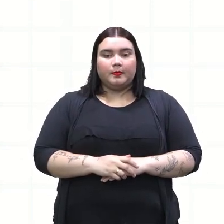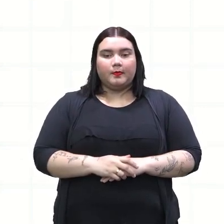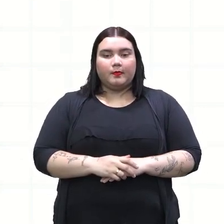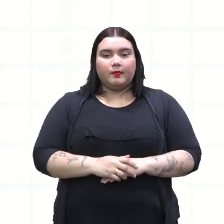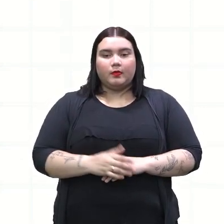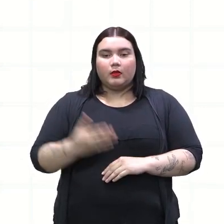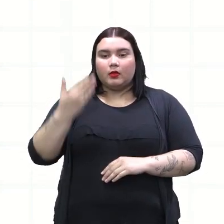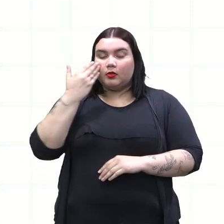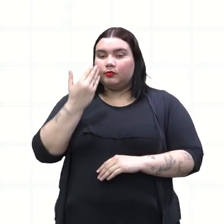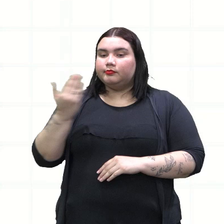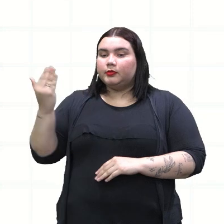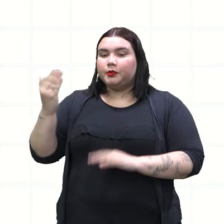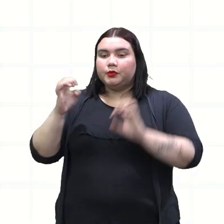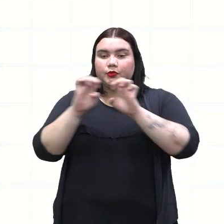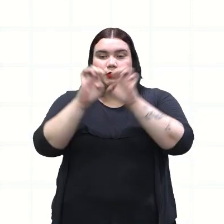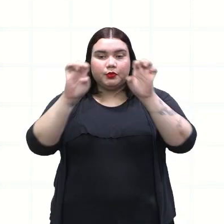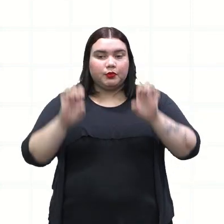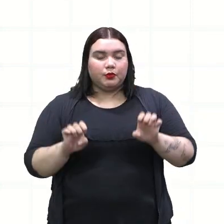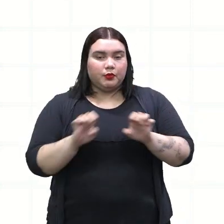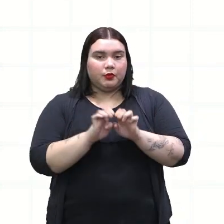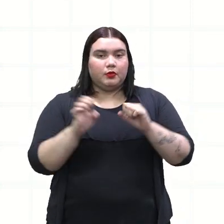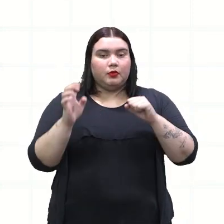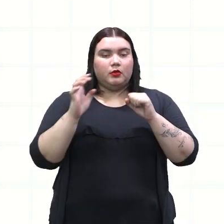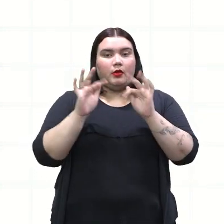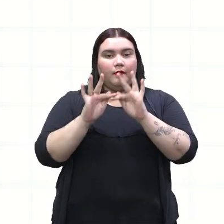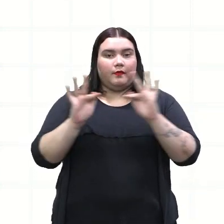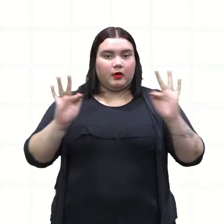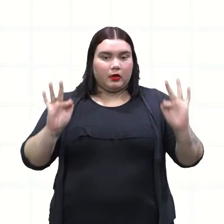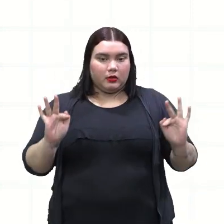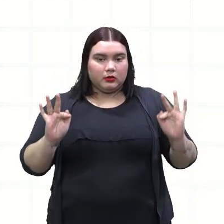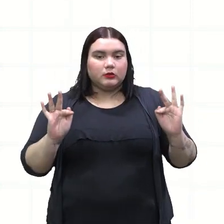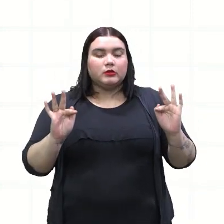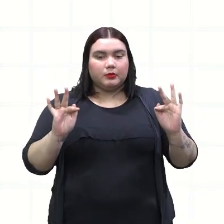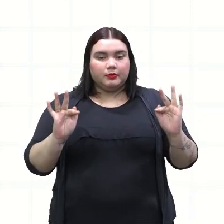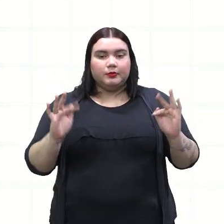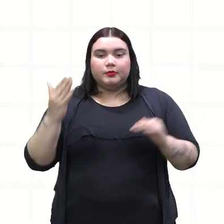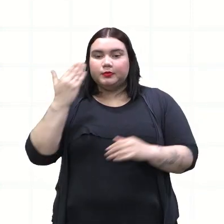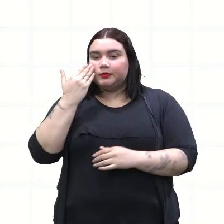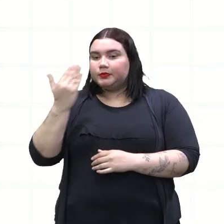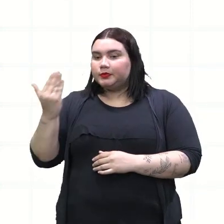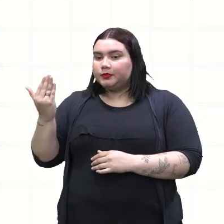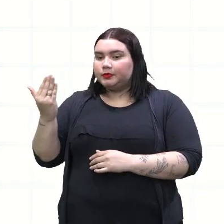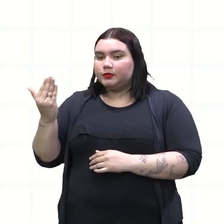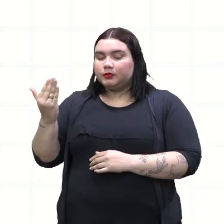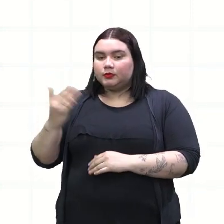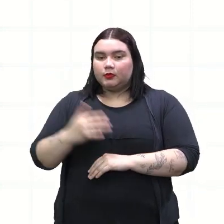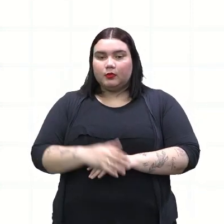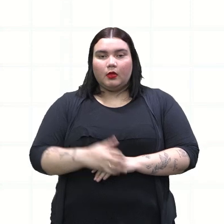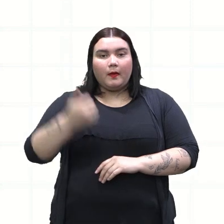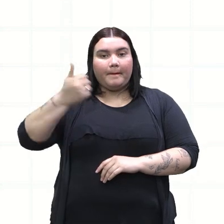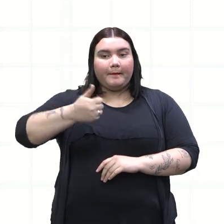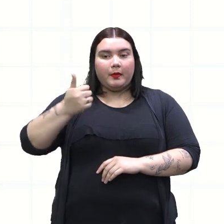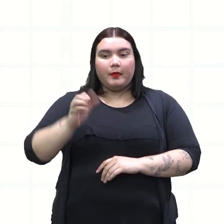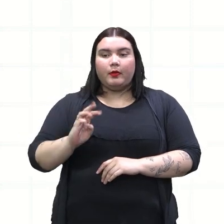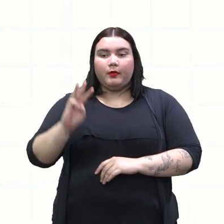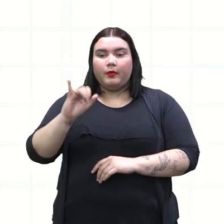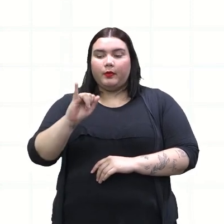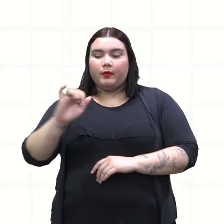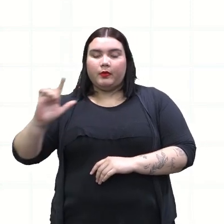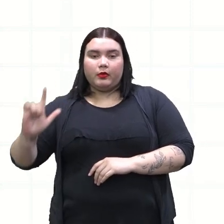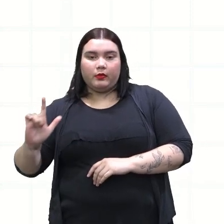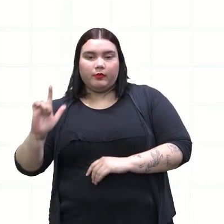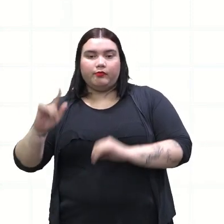Primeiro o meu will, que indica o futuro. Depois people, que é o sujeito da frase.